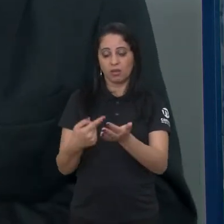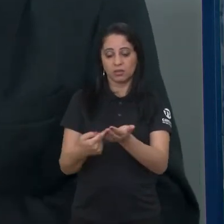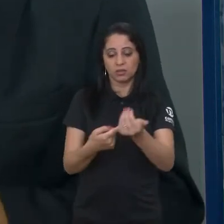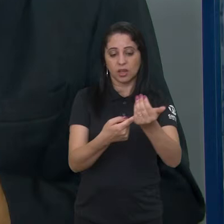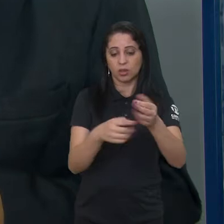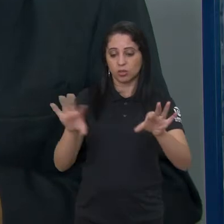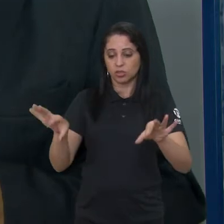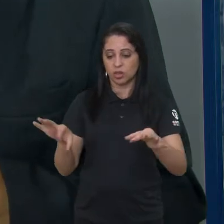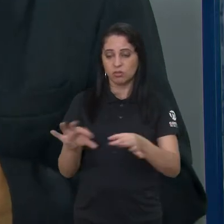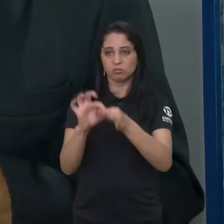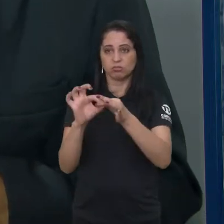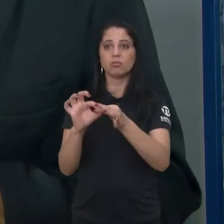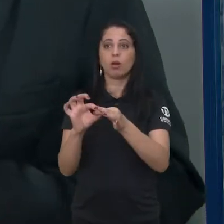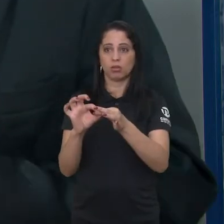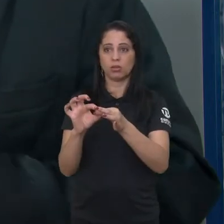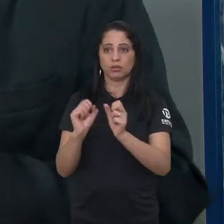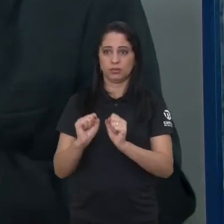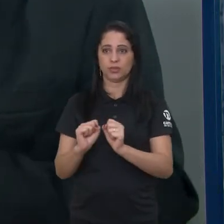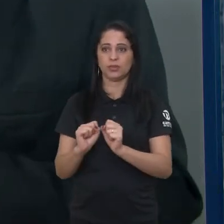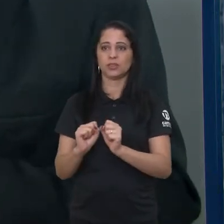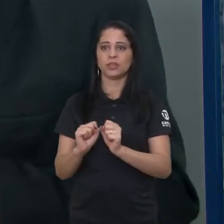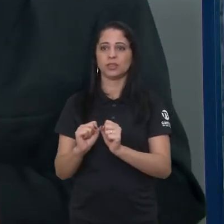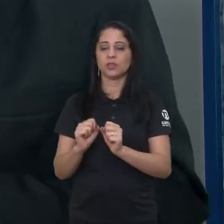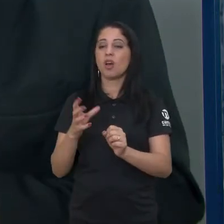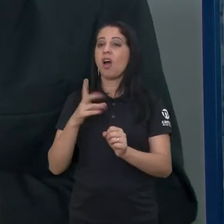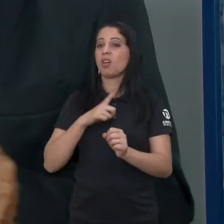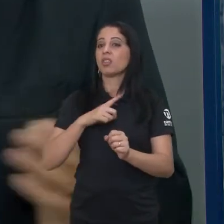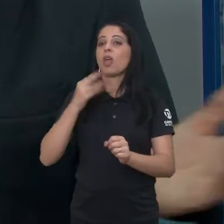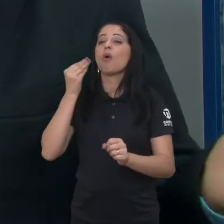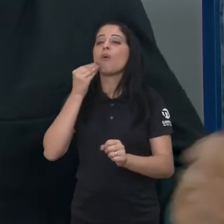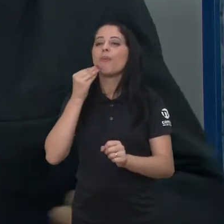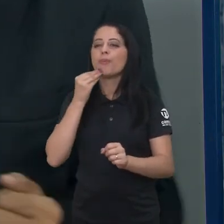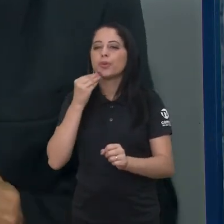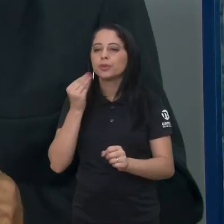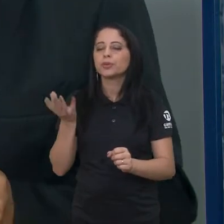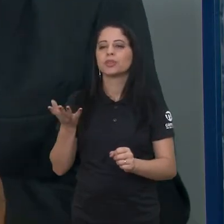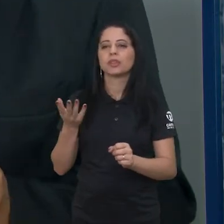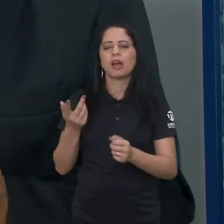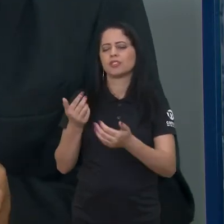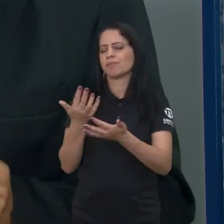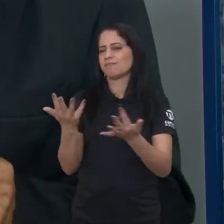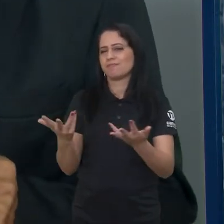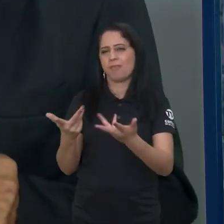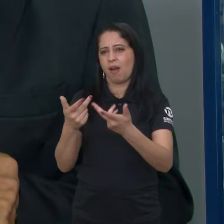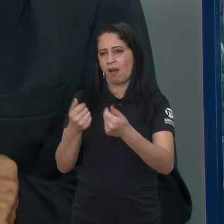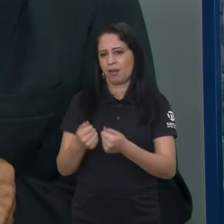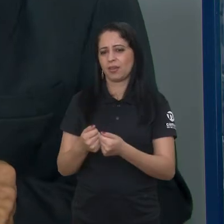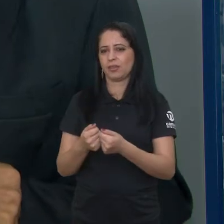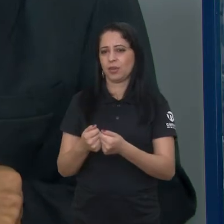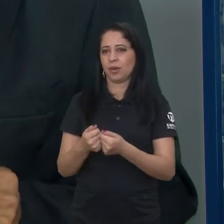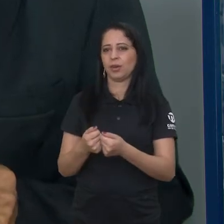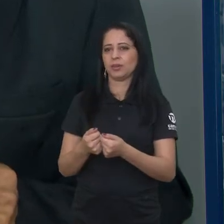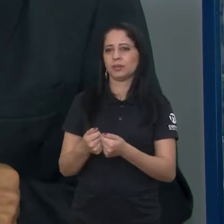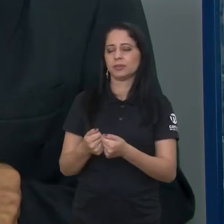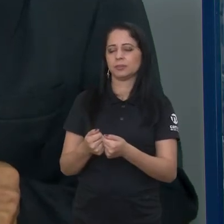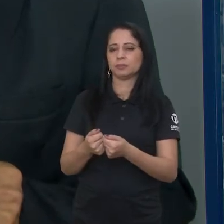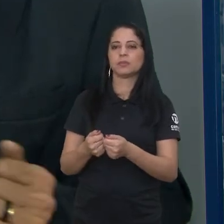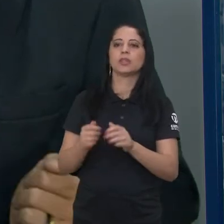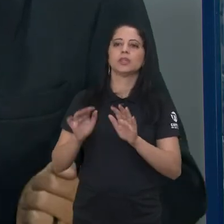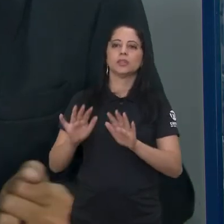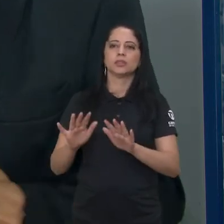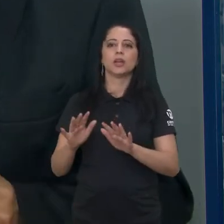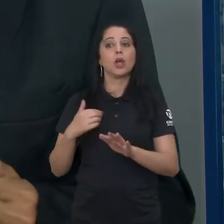vem surgindo, que traz muitas oportunidades, principalmente aí ao setor do entretenimento. E eu